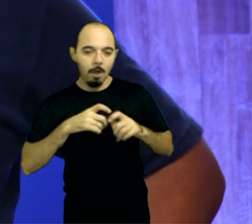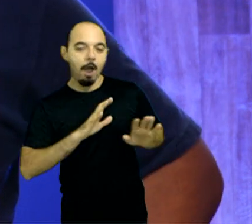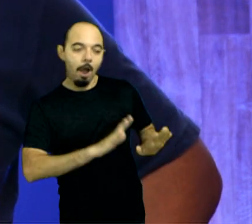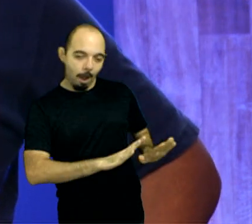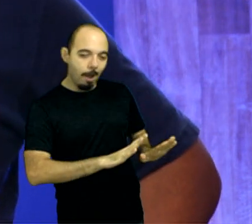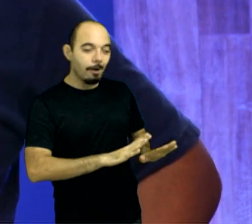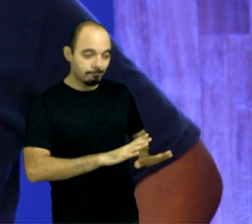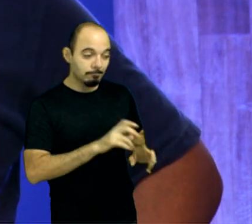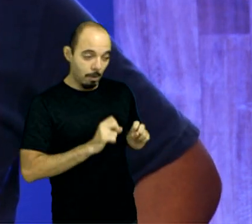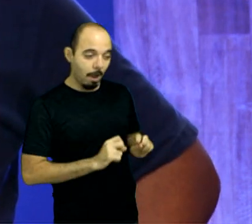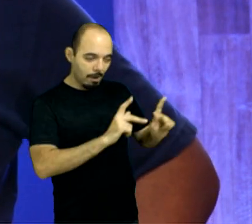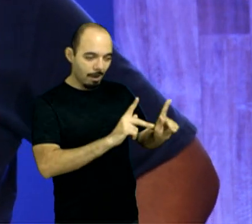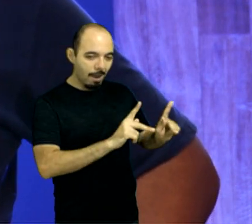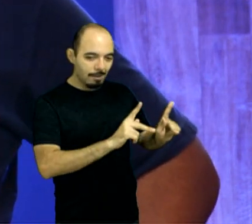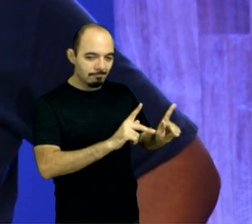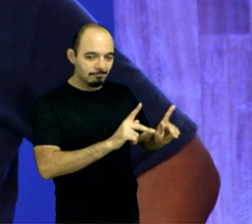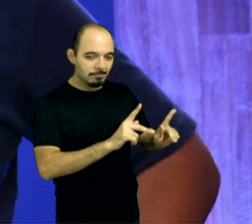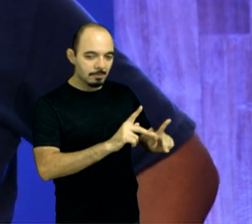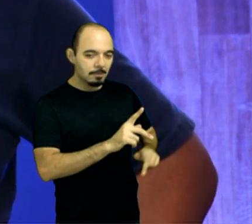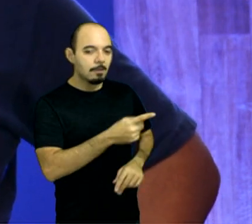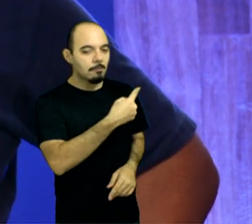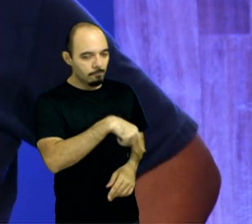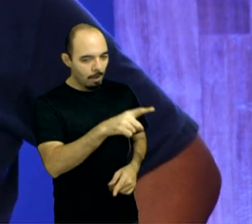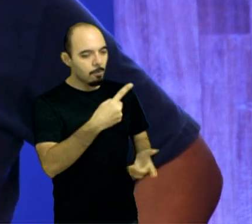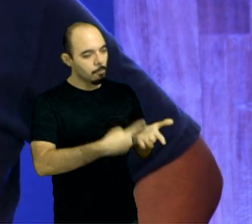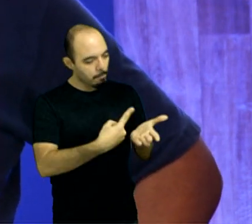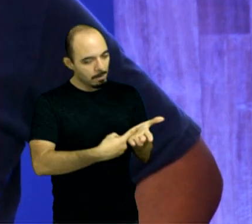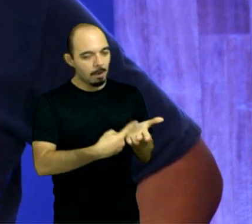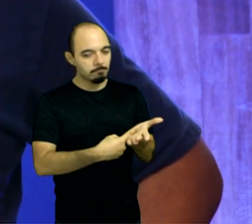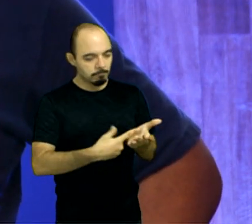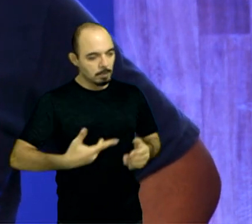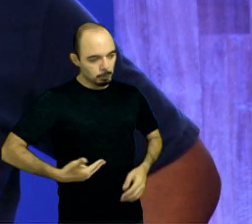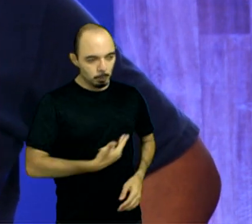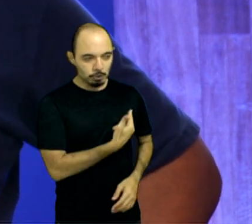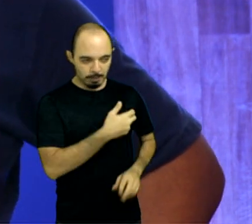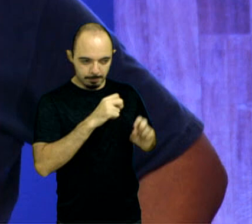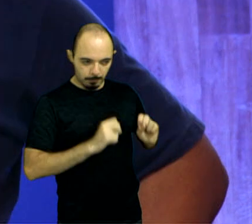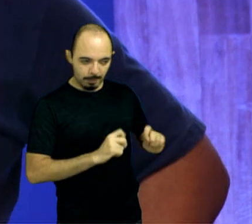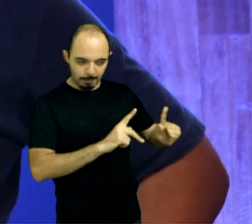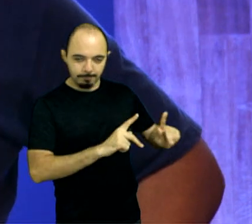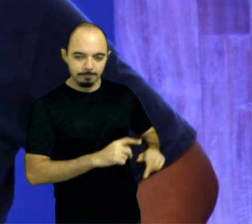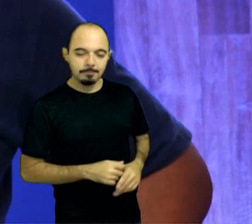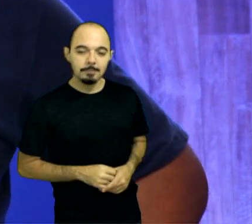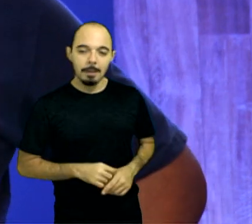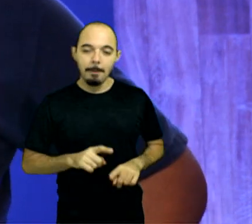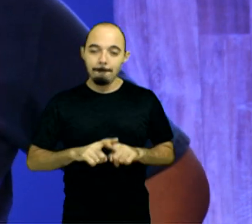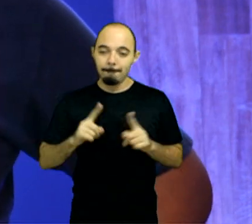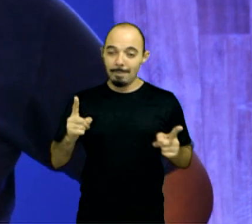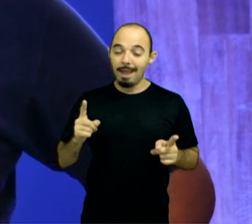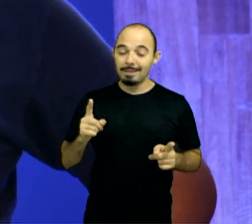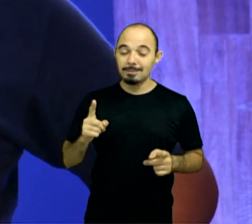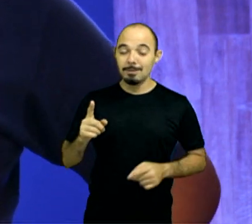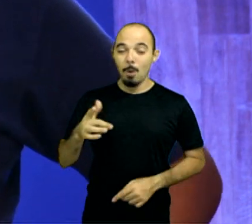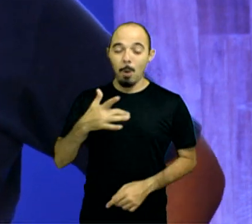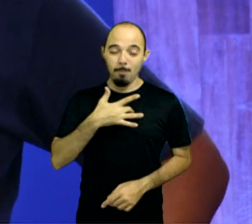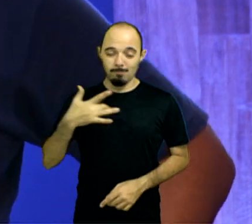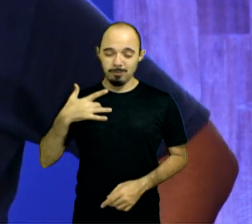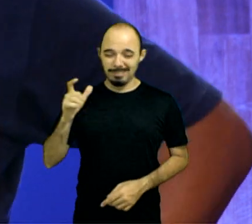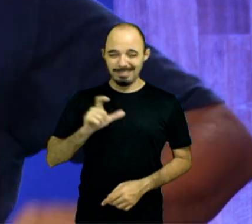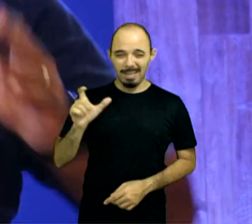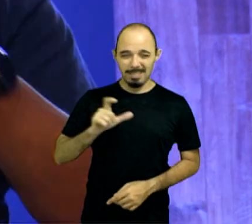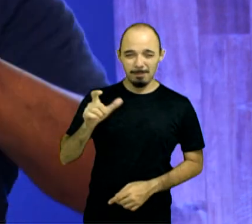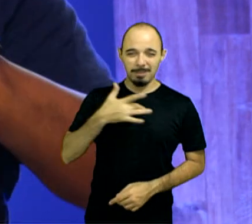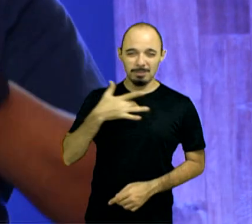A Unimed demora mais ou menos 20 dias para fazer essa liberação, porque é uma cirurgia com robô,